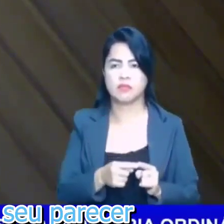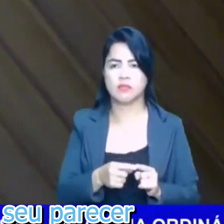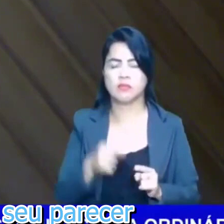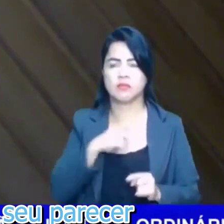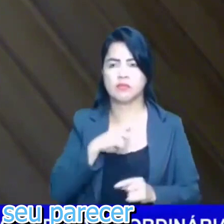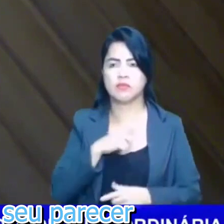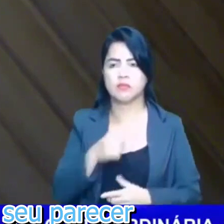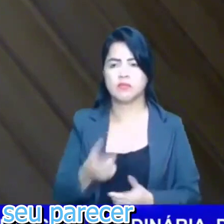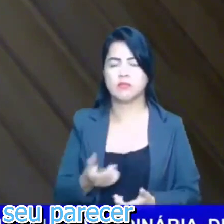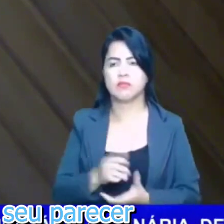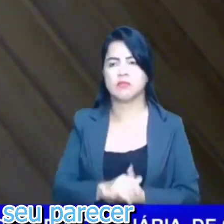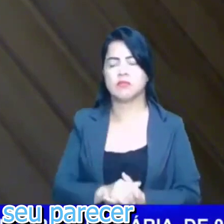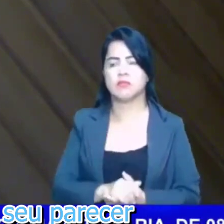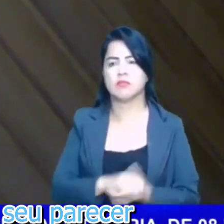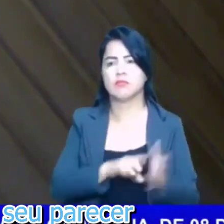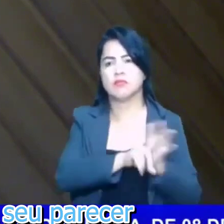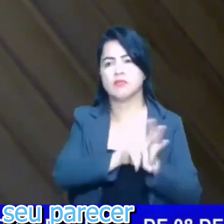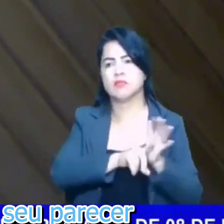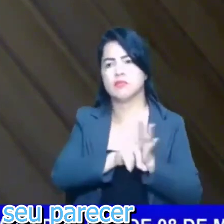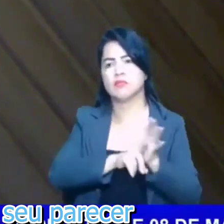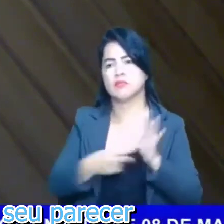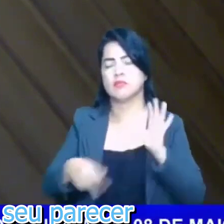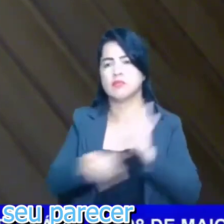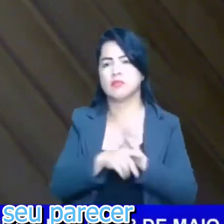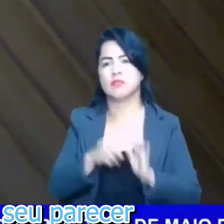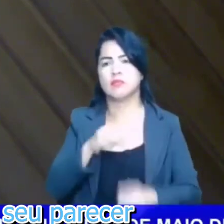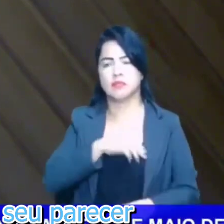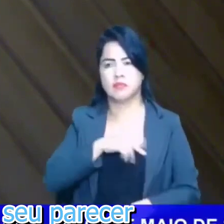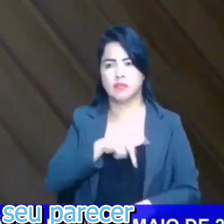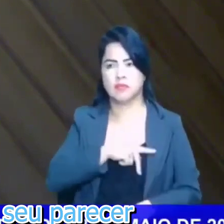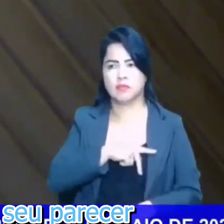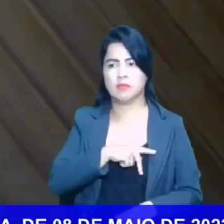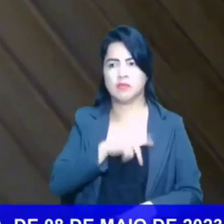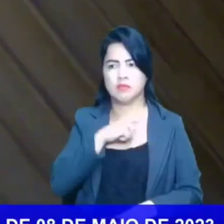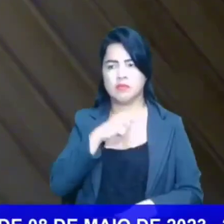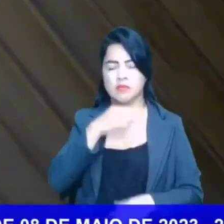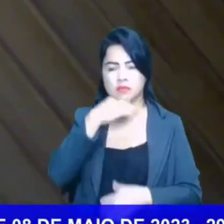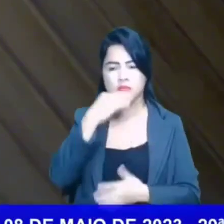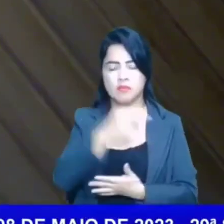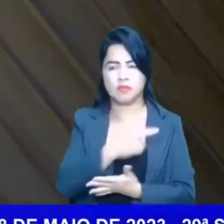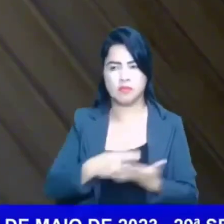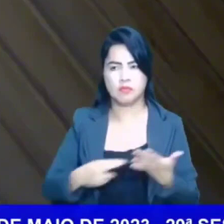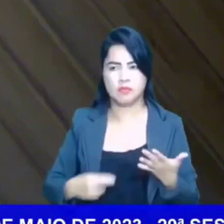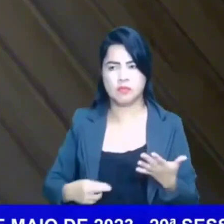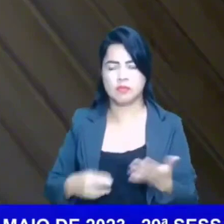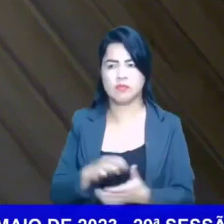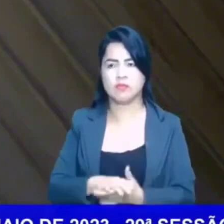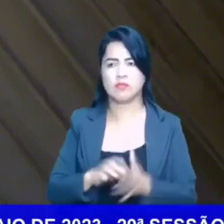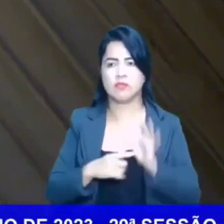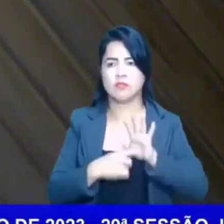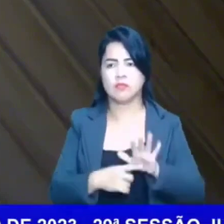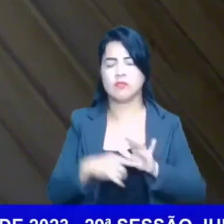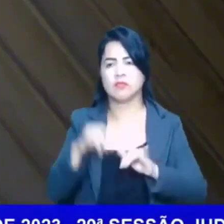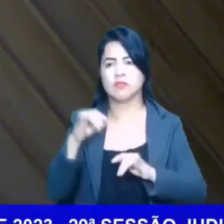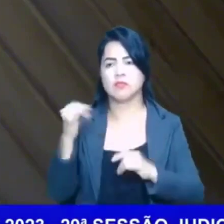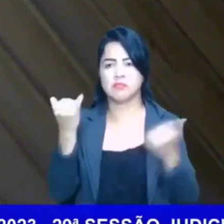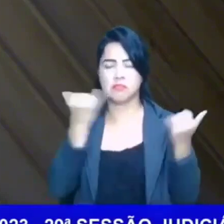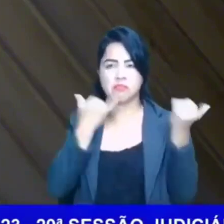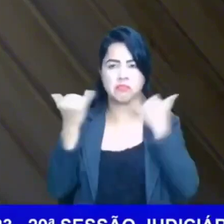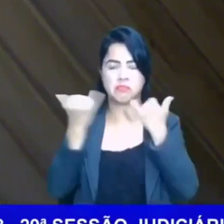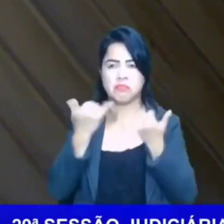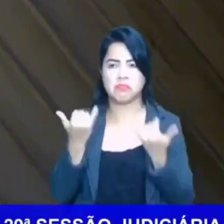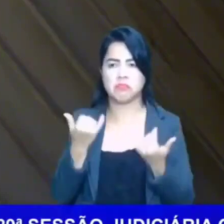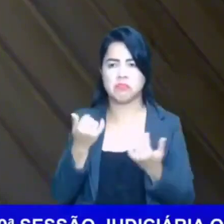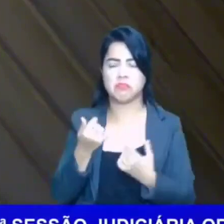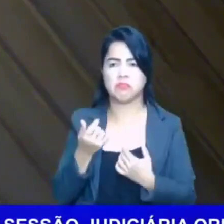pelos investigantes, o próprio Ministério Público Eleitoral, em seu parecer, trouxe a informação de que ele não se